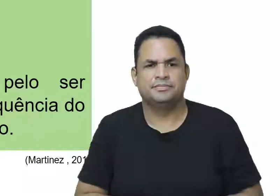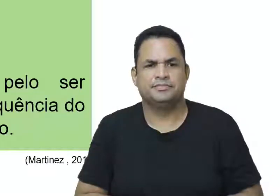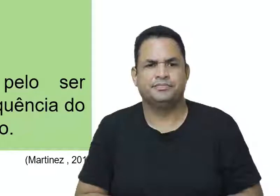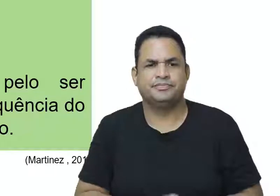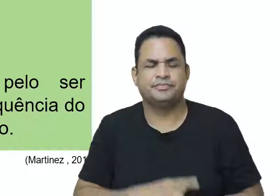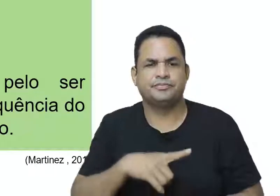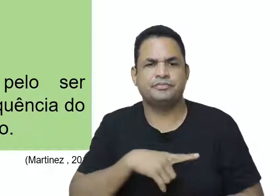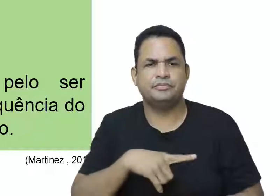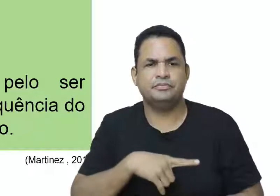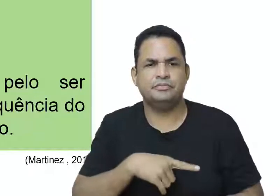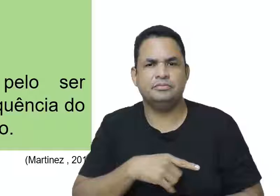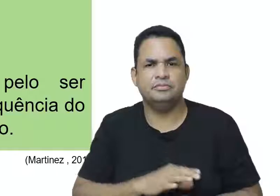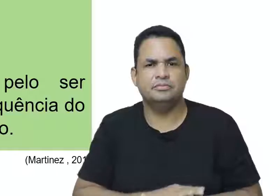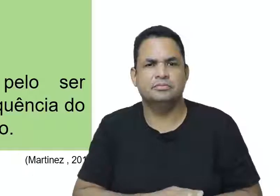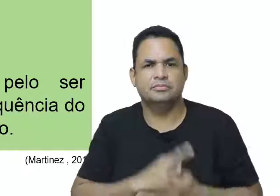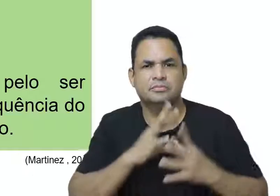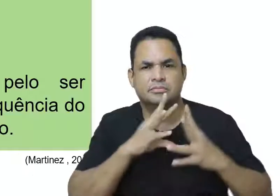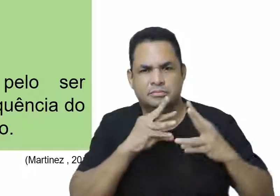nós temos aí,